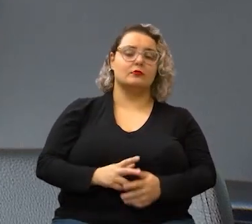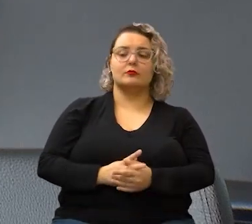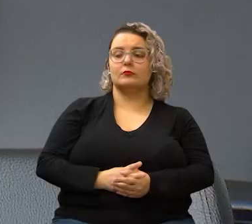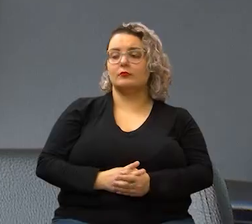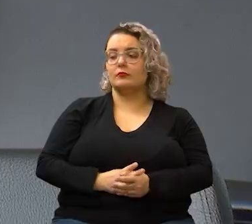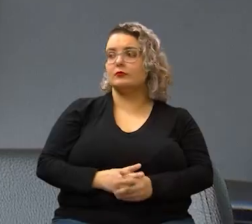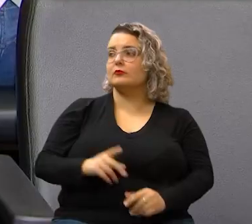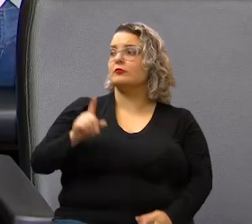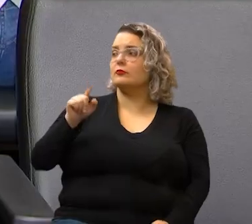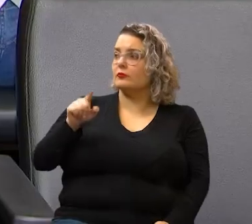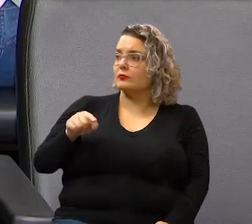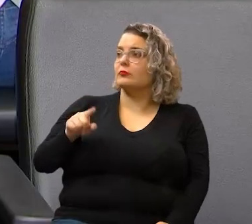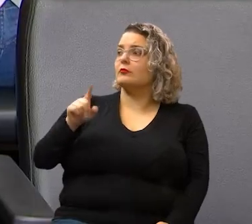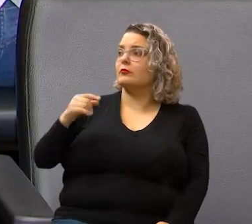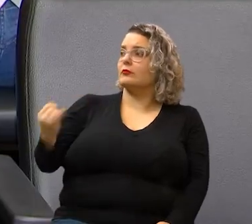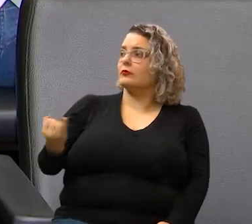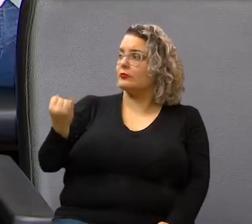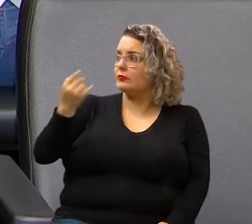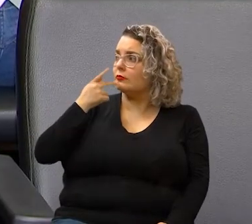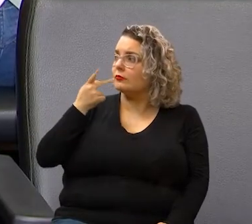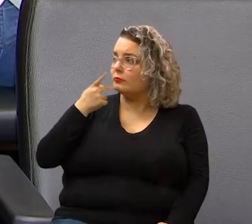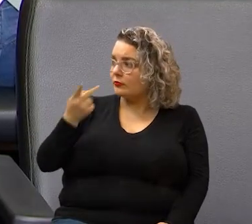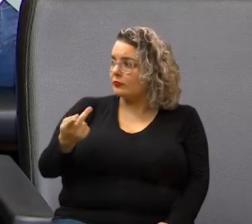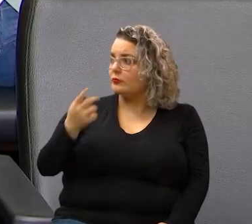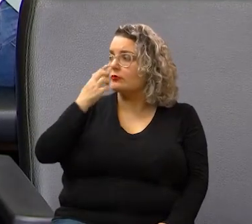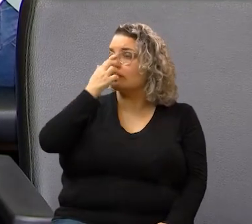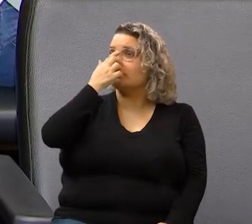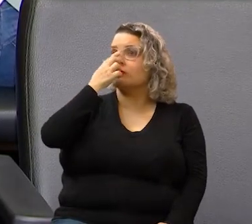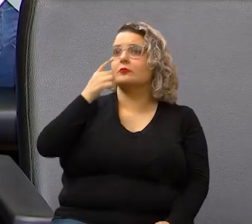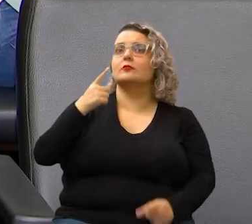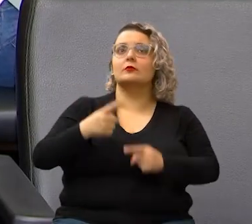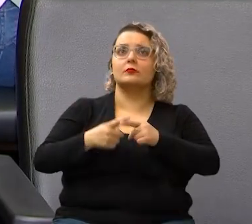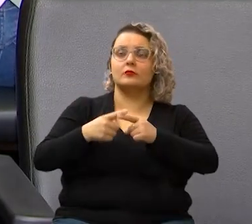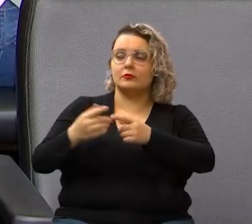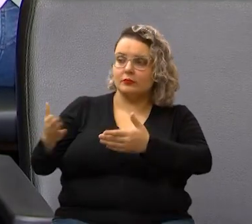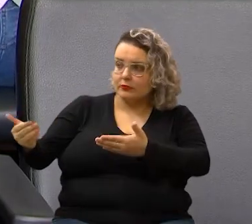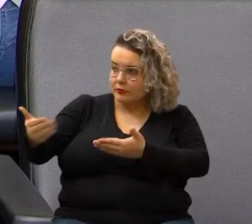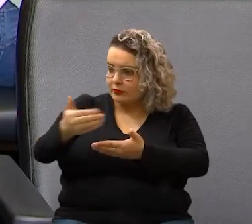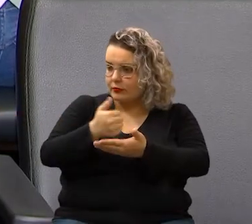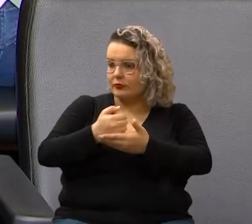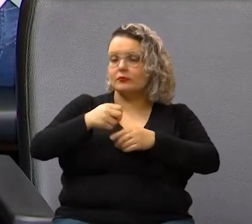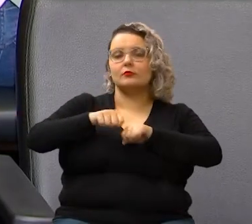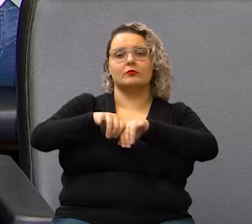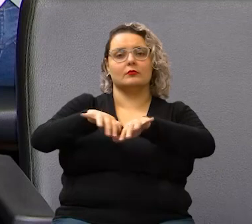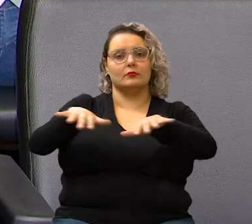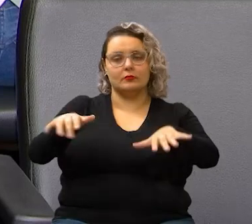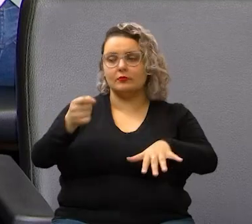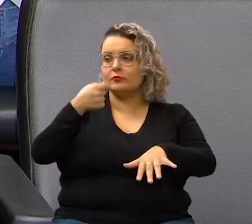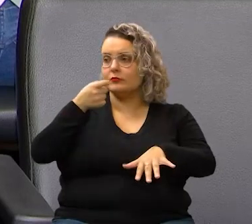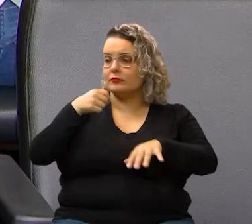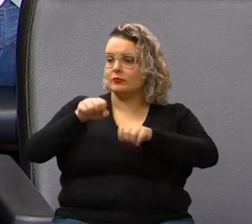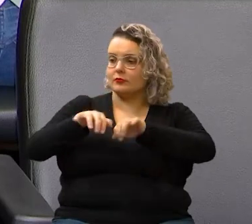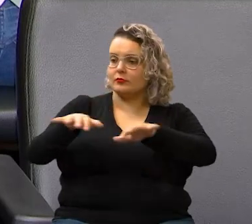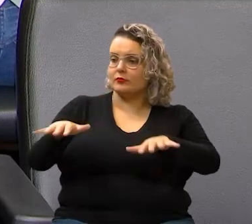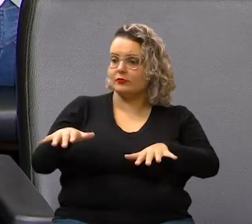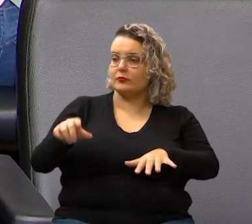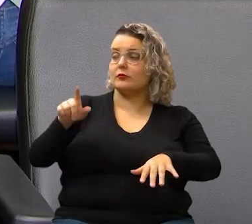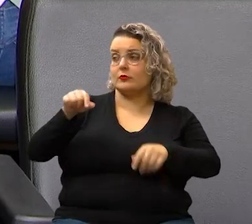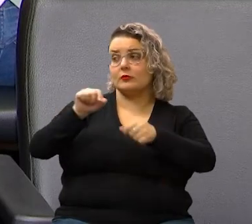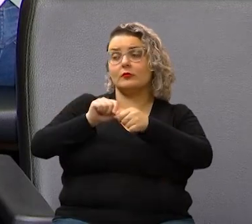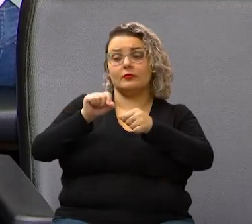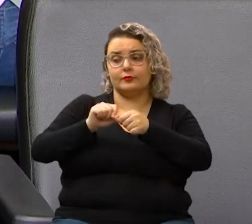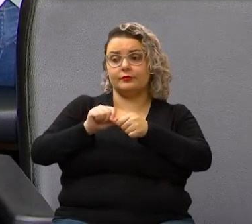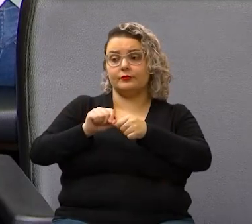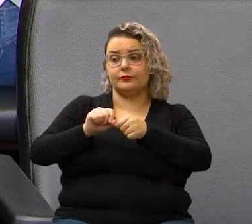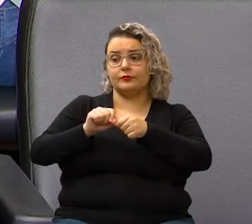esses medicamentos. E isso é importante que você citou, porque essa arrecadação e essa distribuição dos